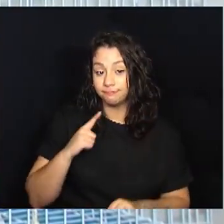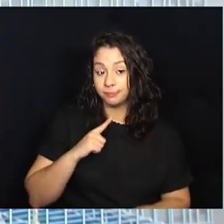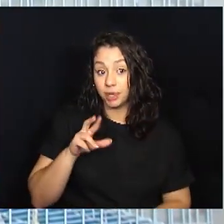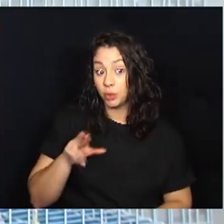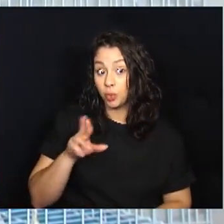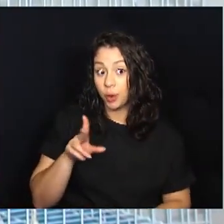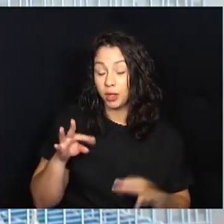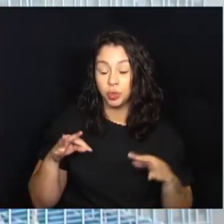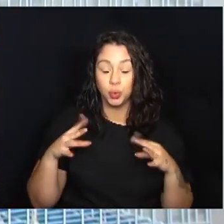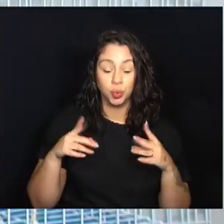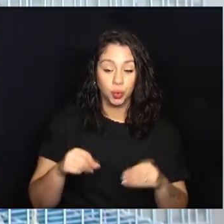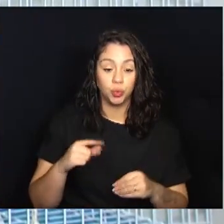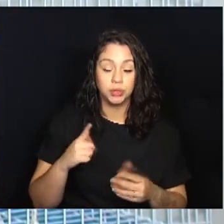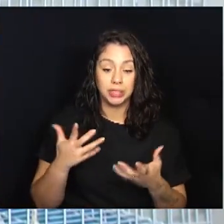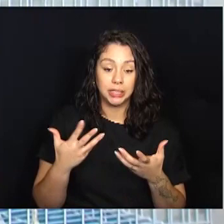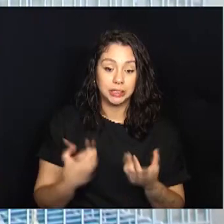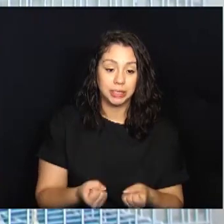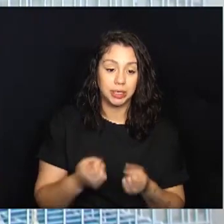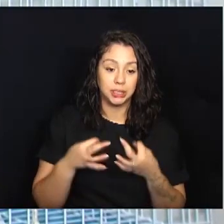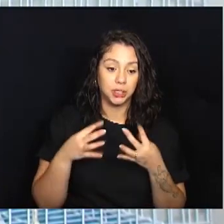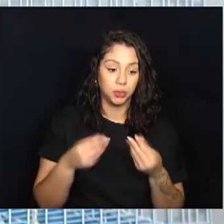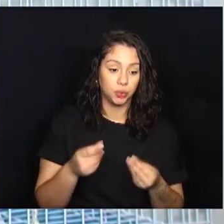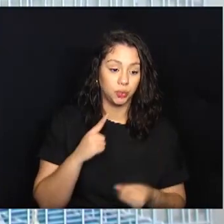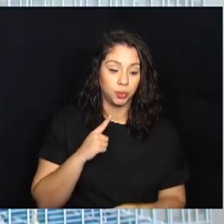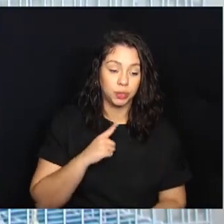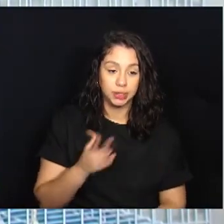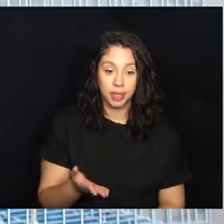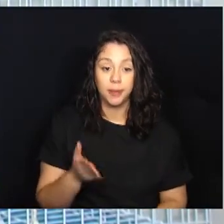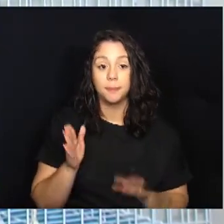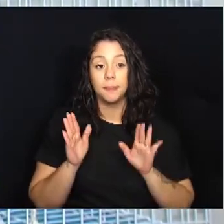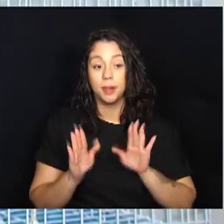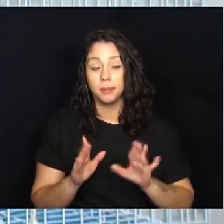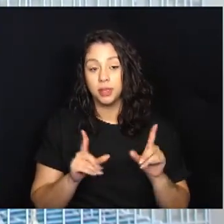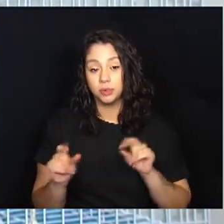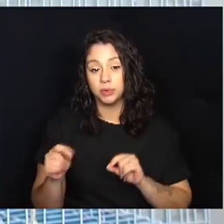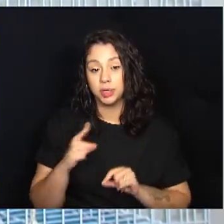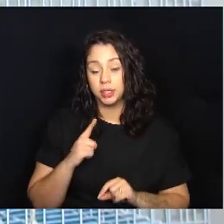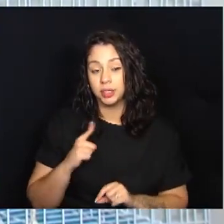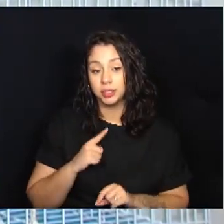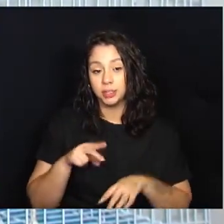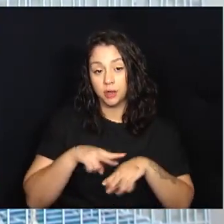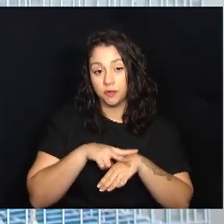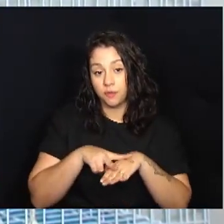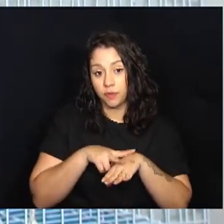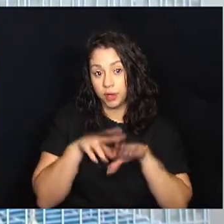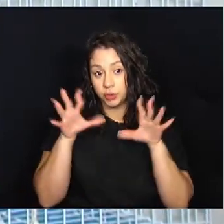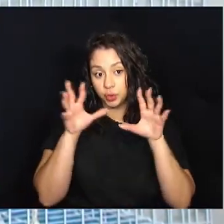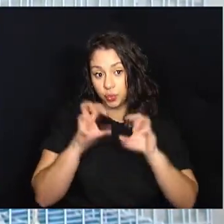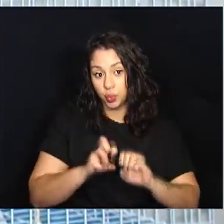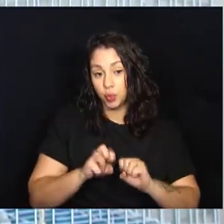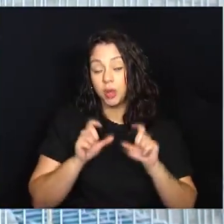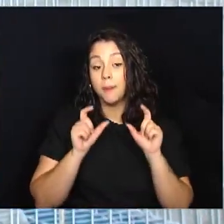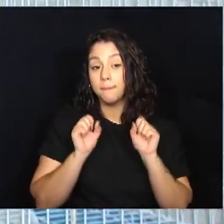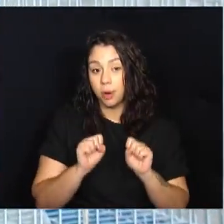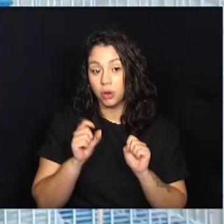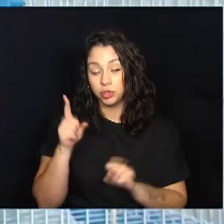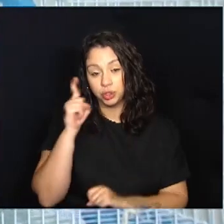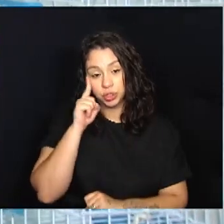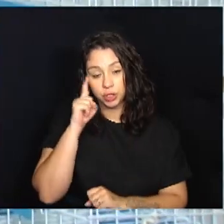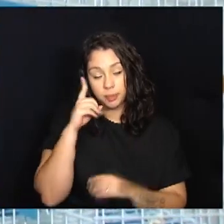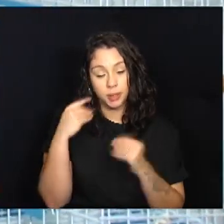as calopsitas que aceitam tudo que pode se ofertar, mas a gente fala que verduras verdes escuras podem ser oferecidas